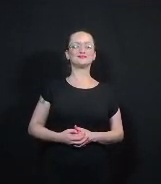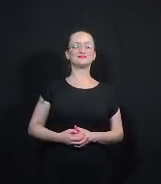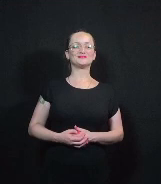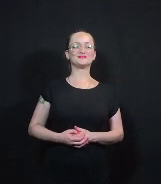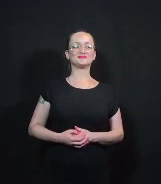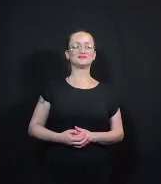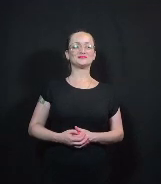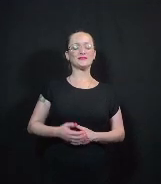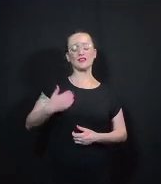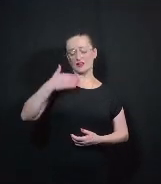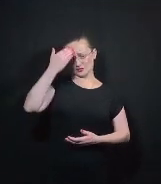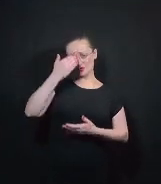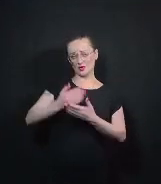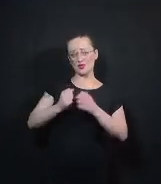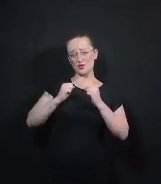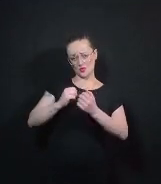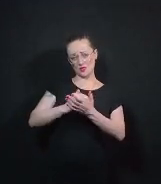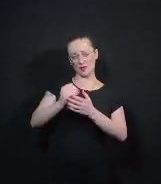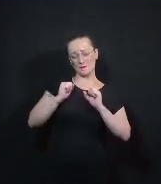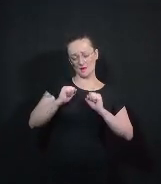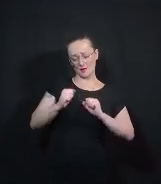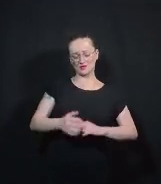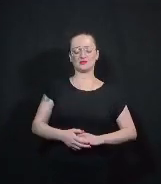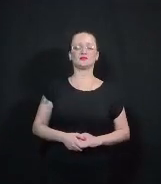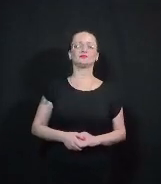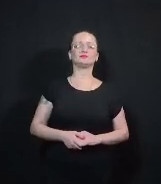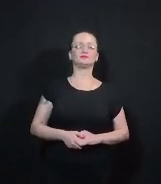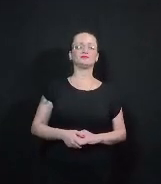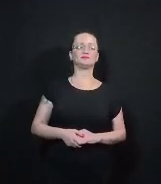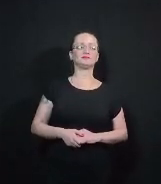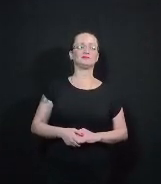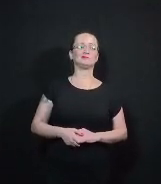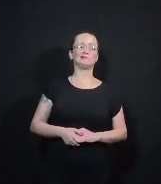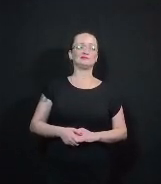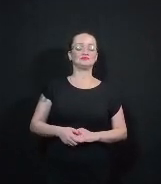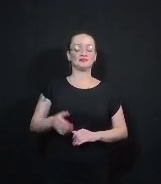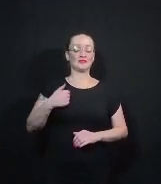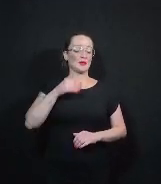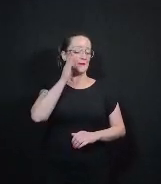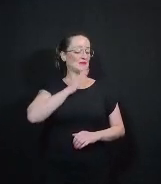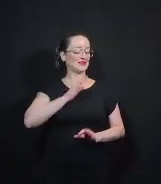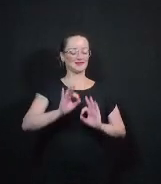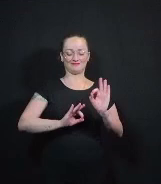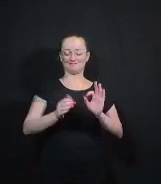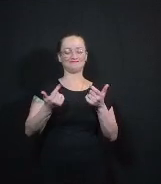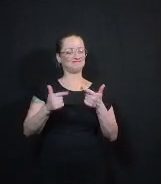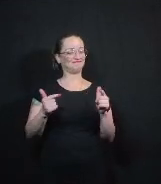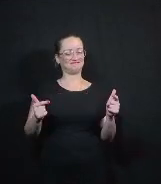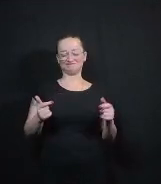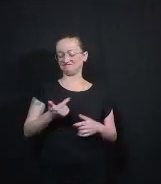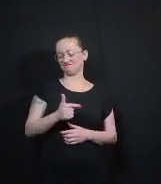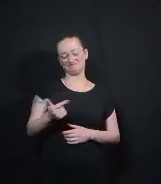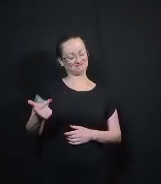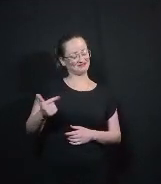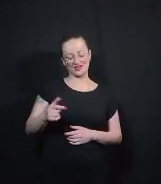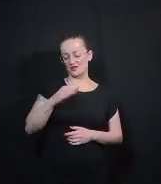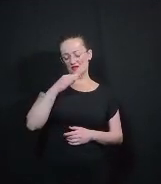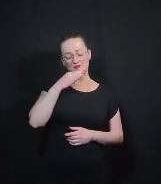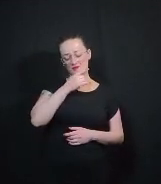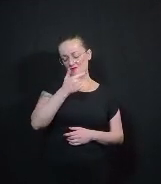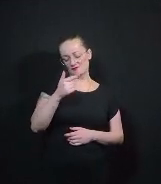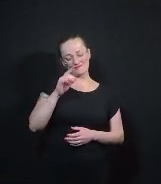Acho que eu posso começar. Certamente o Brasil não está preparado, eu diria que a gente não tem,